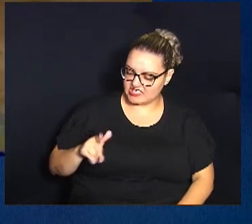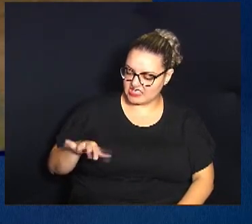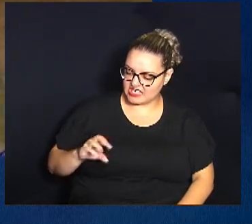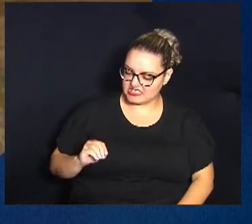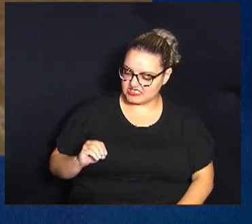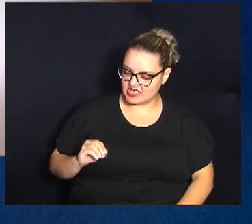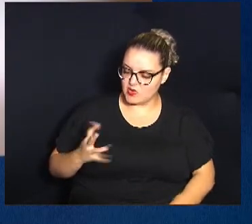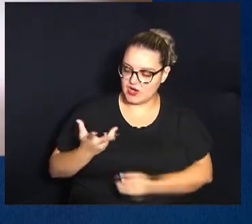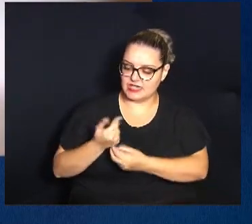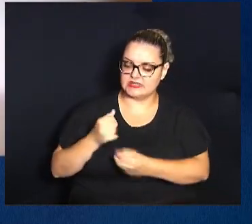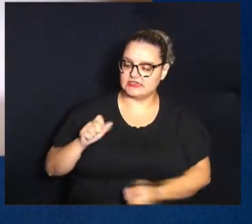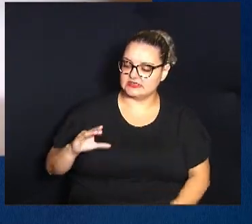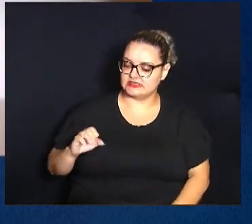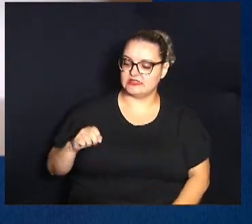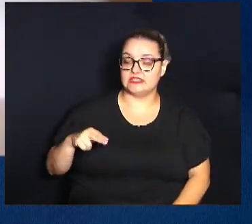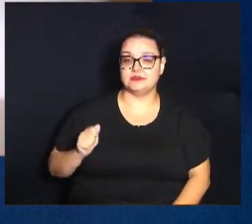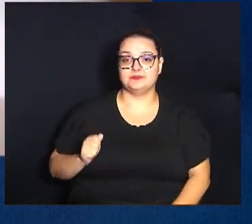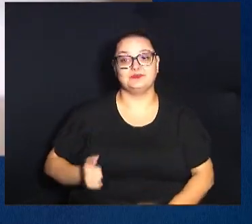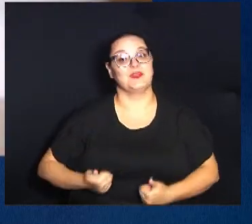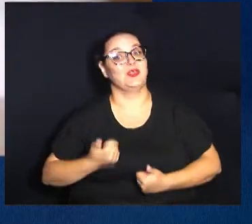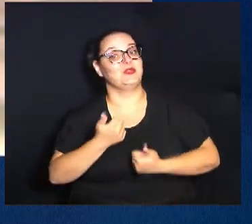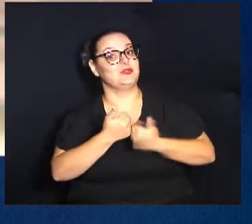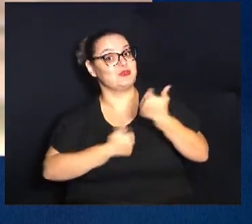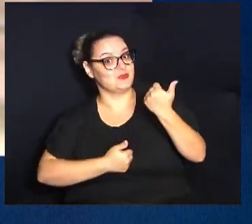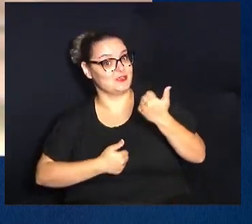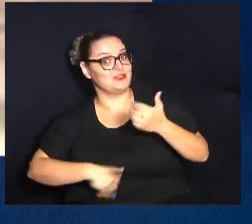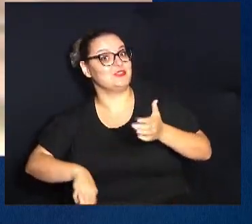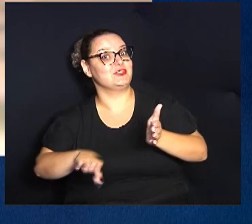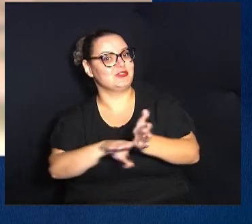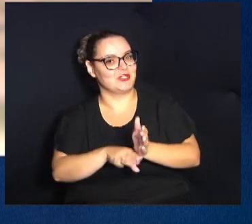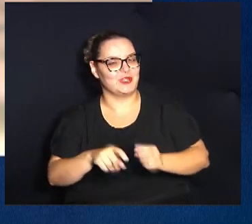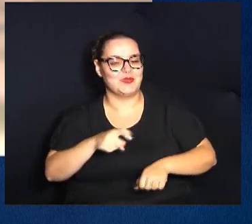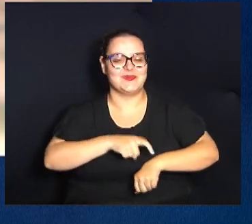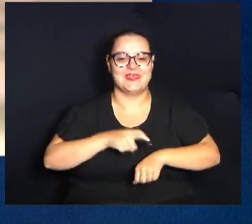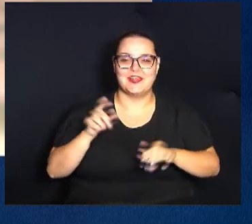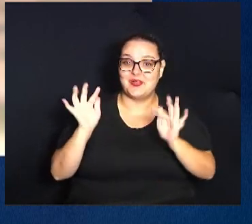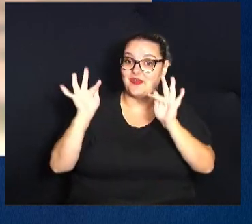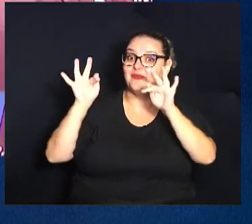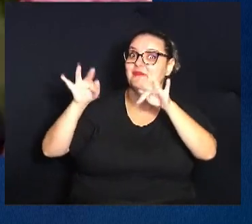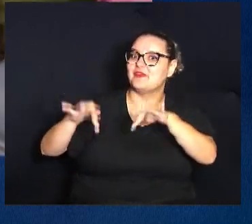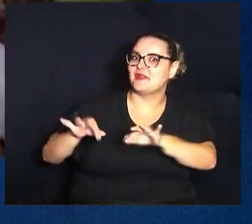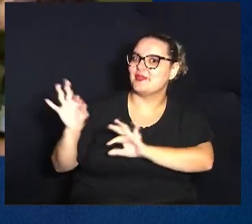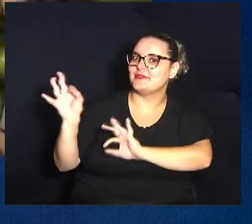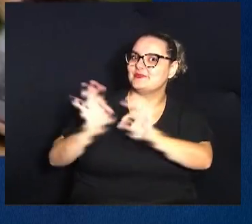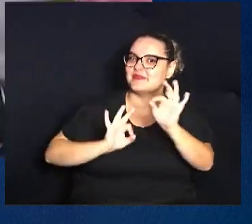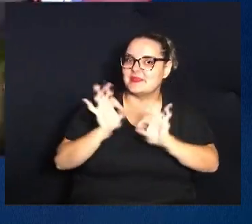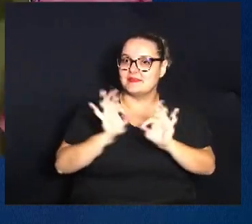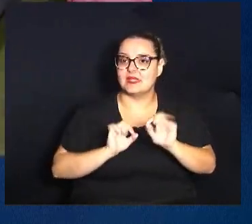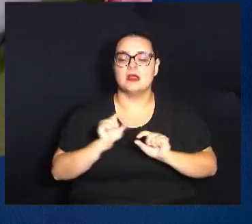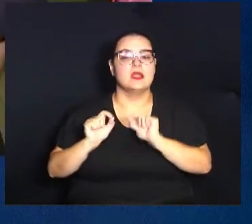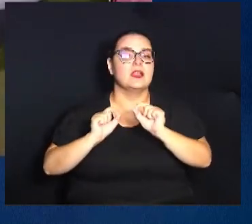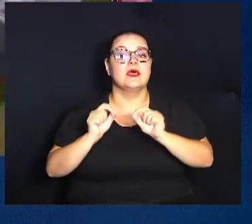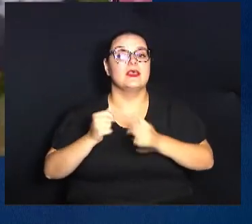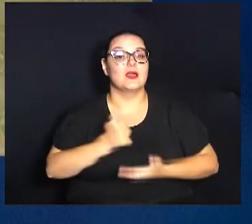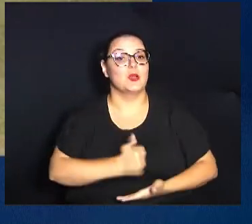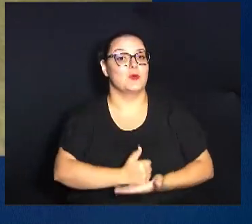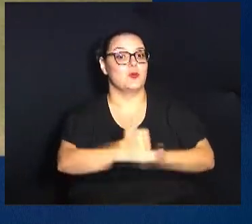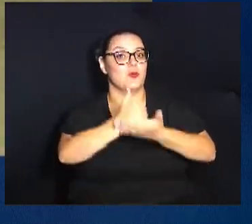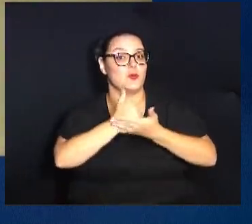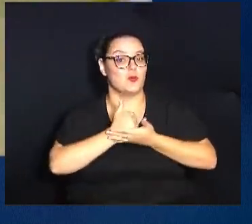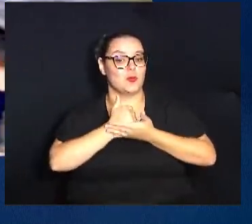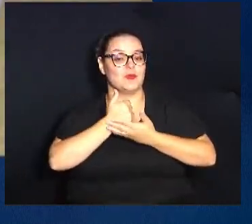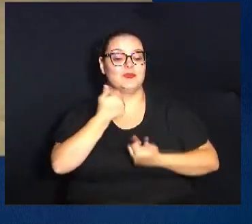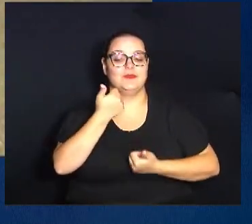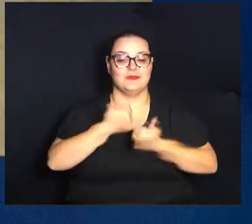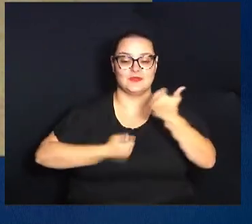no esporte está chegando a hora, a reta final de preparação. Quem leva o título do futebol